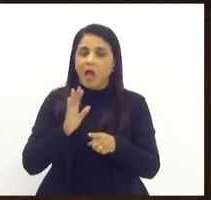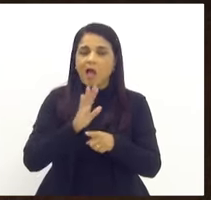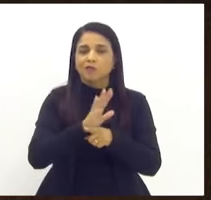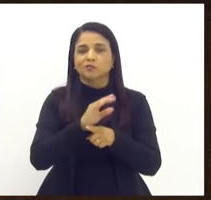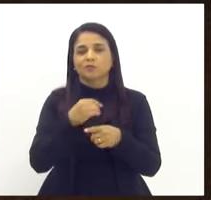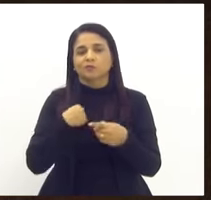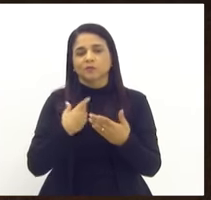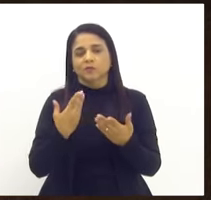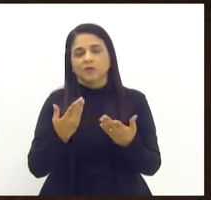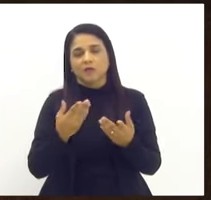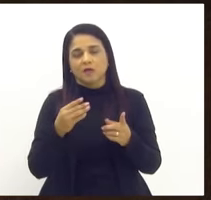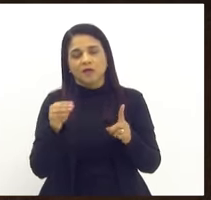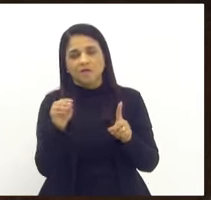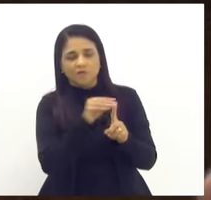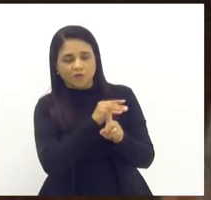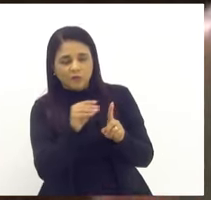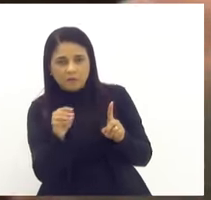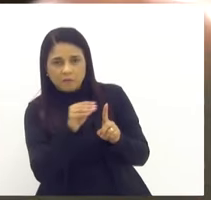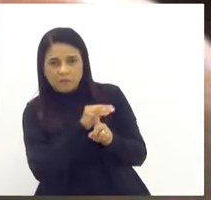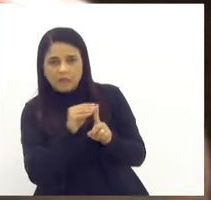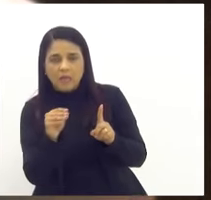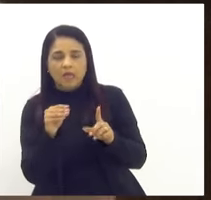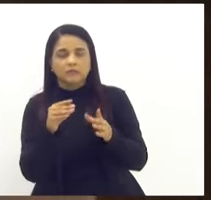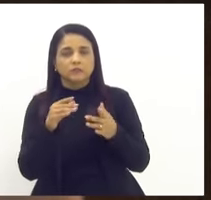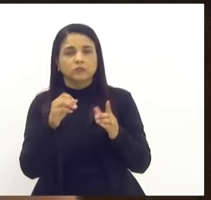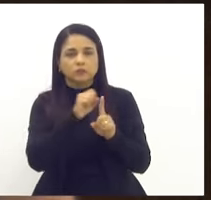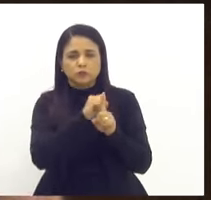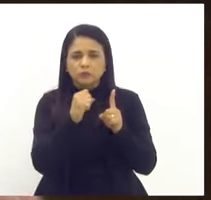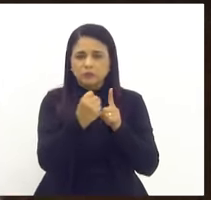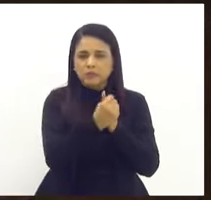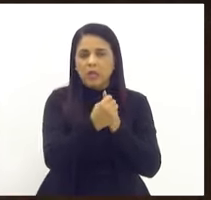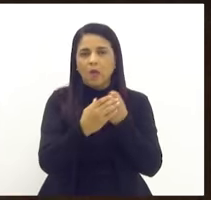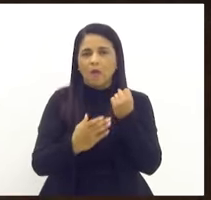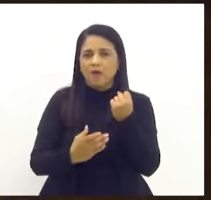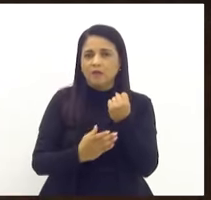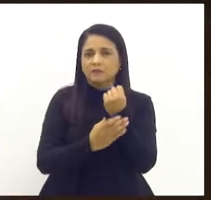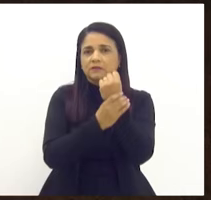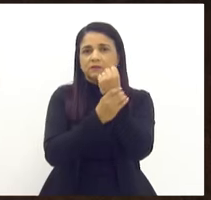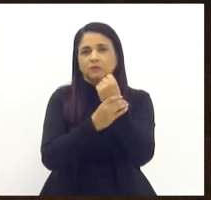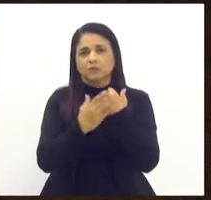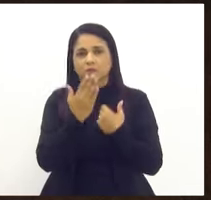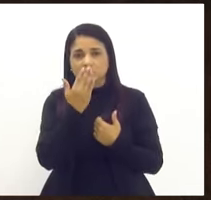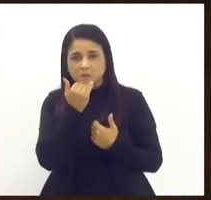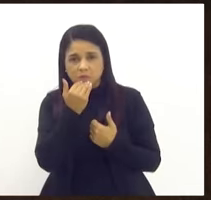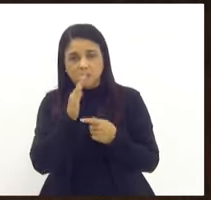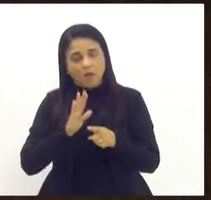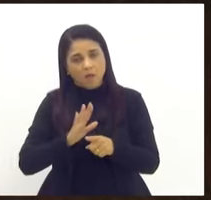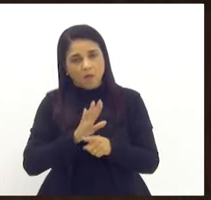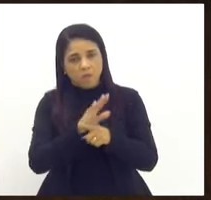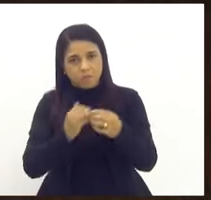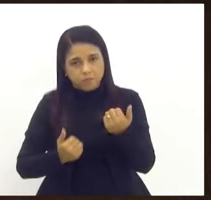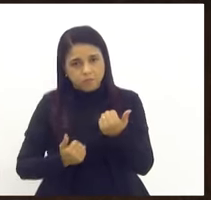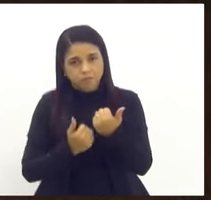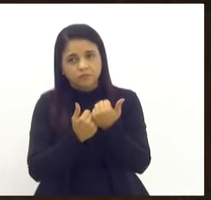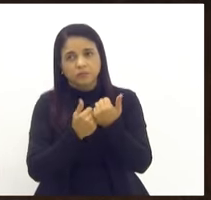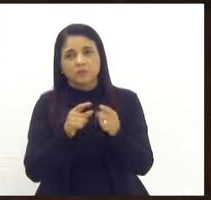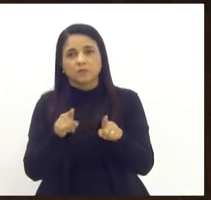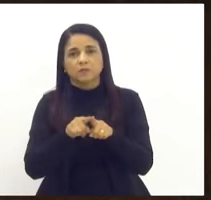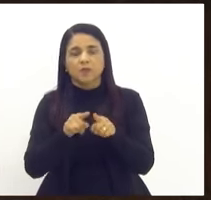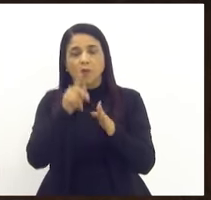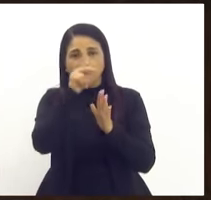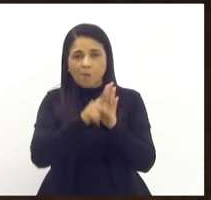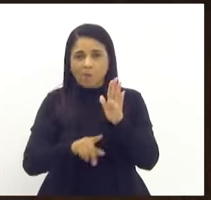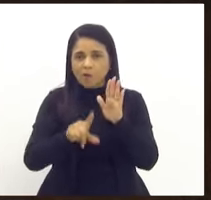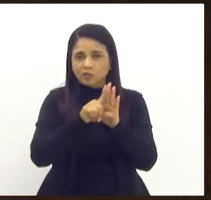vulnerabilidade social a insegurança alimentar e agora inclusive uma incorreção que havia no projeto